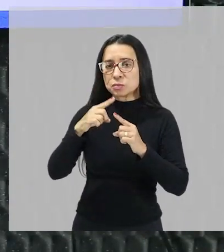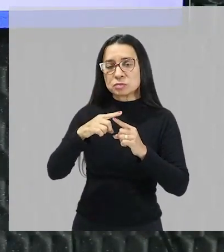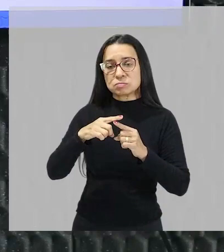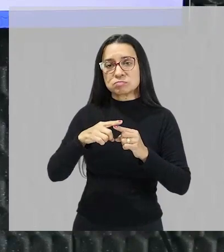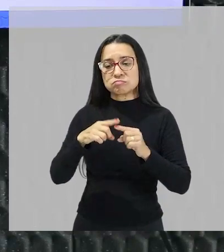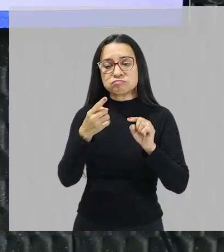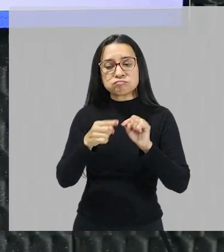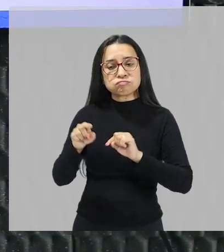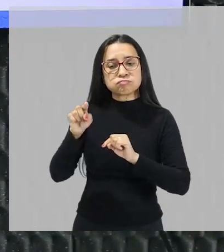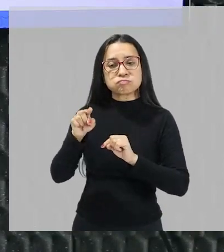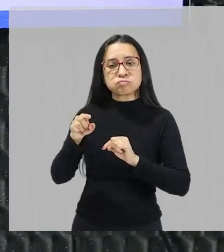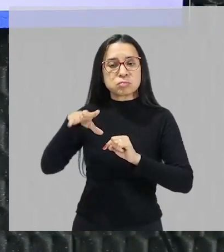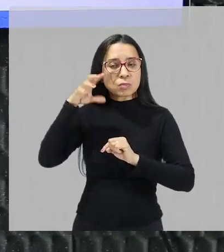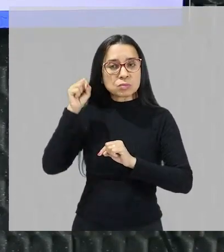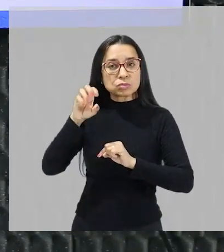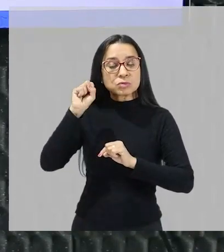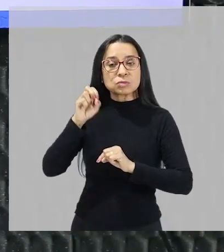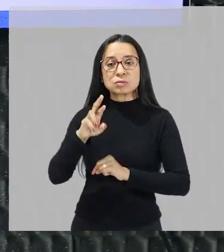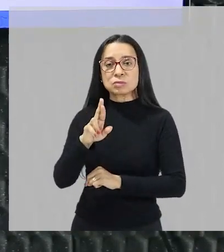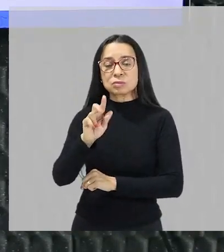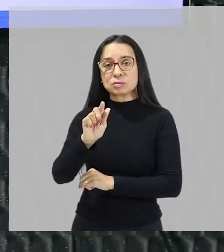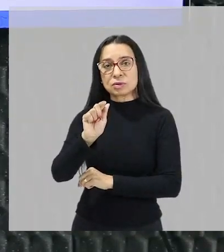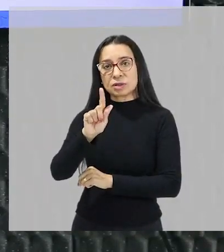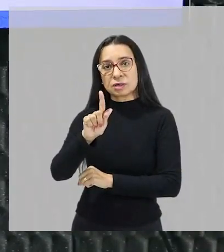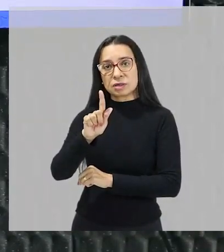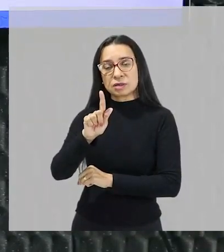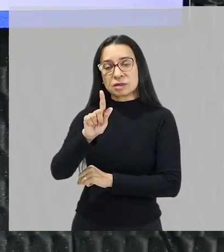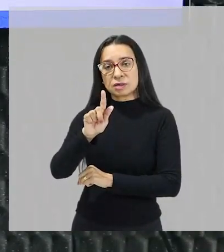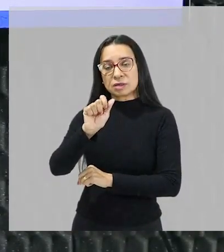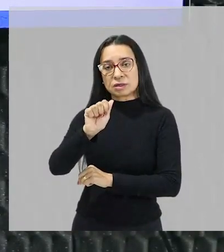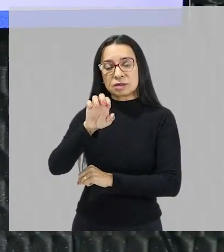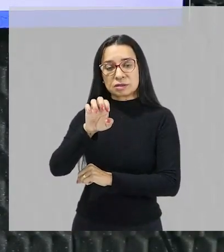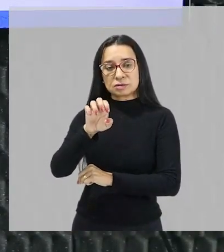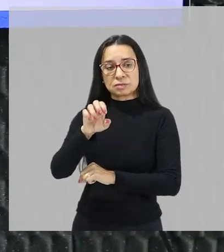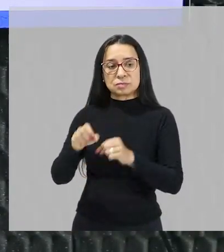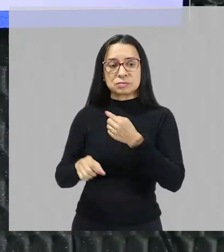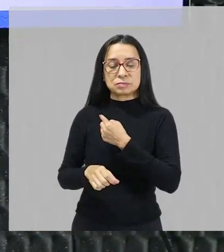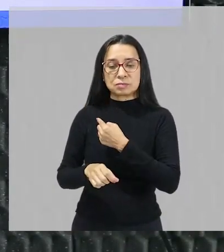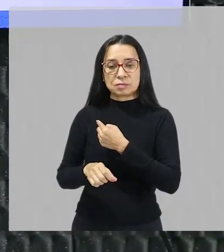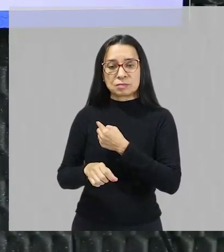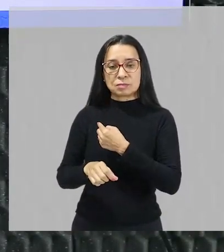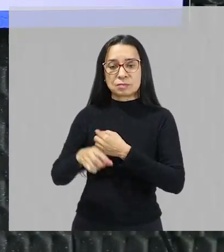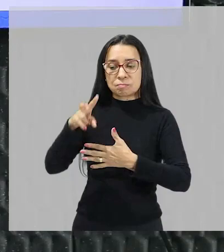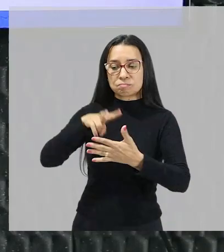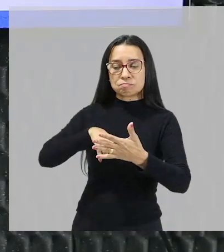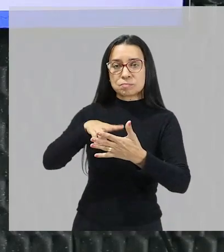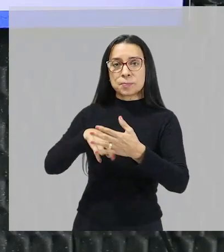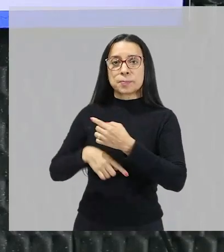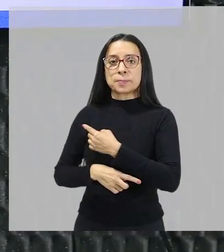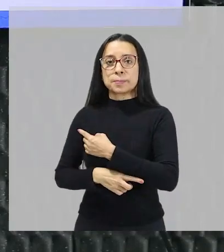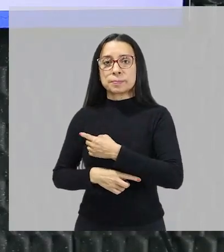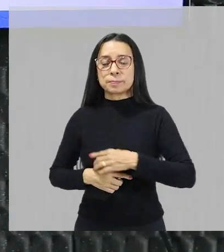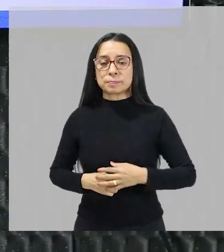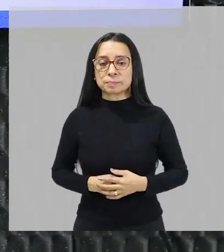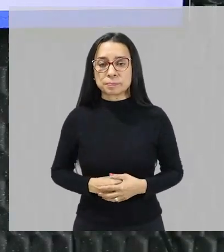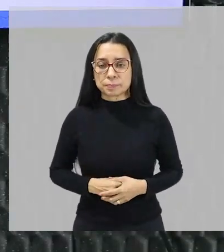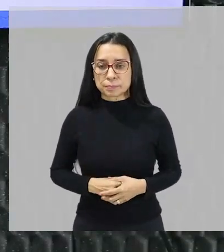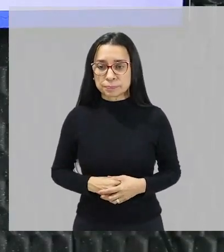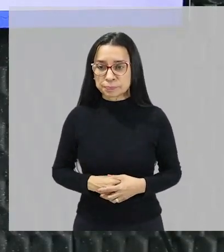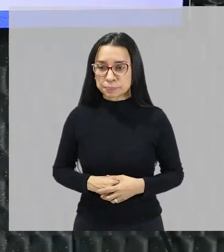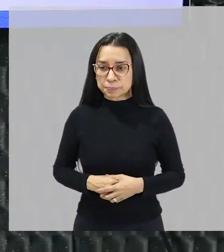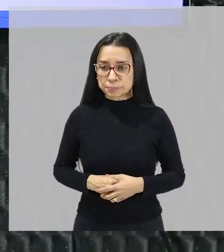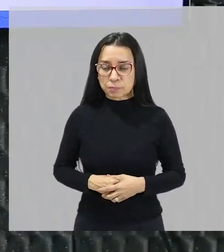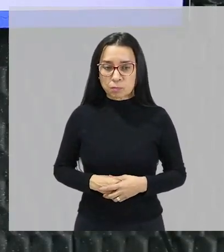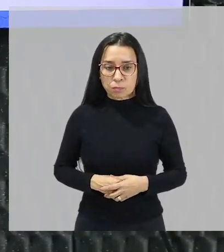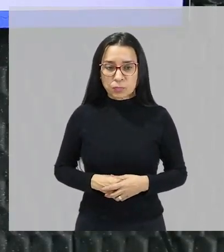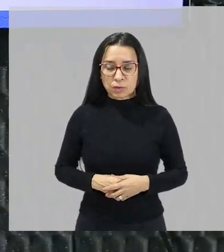desse som é a Jamaica, lá que surgiu, a terceira maior ilha do Caribe. No fim dos anos 60,